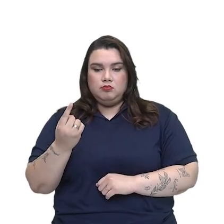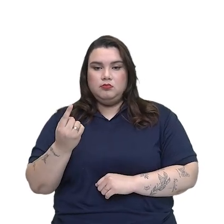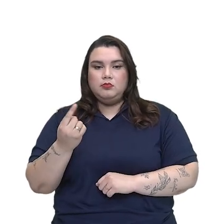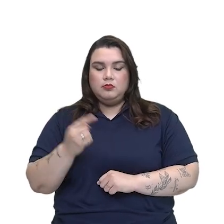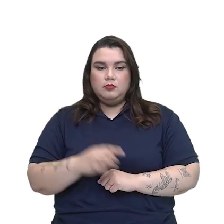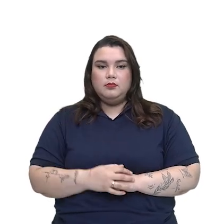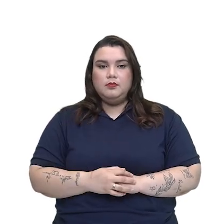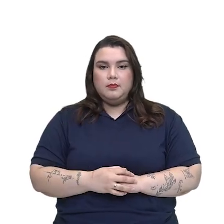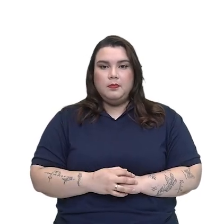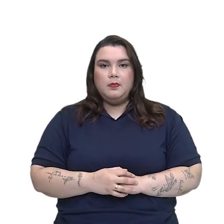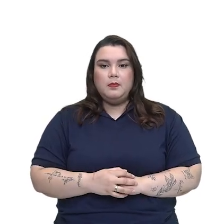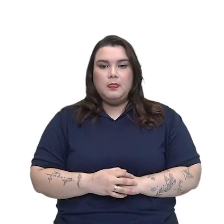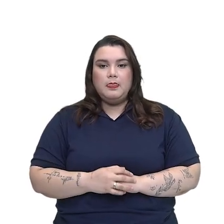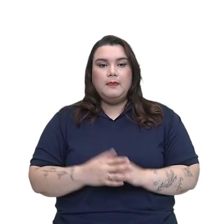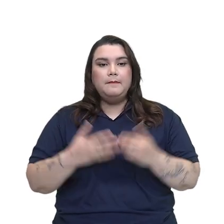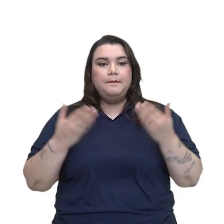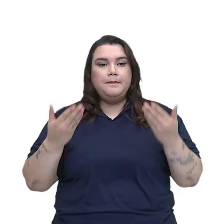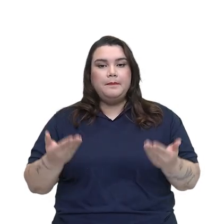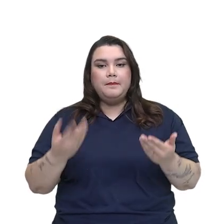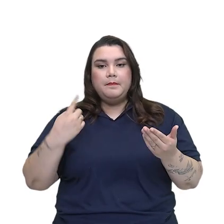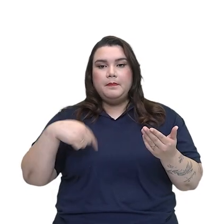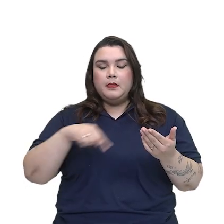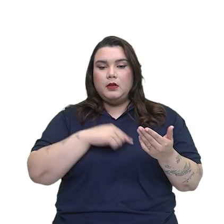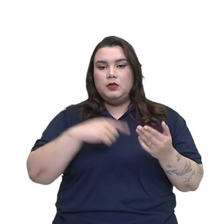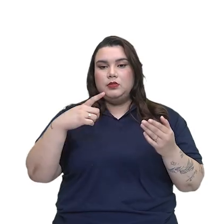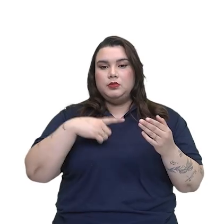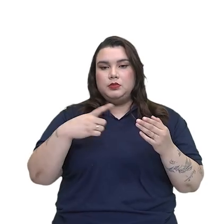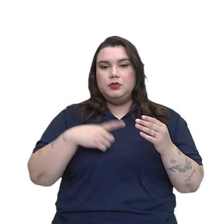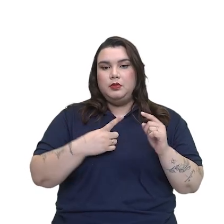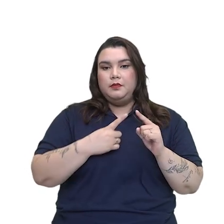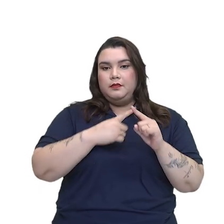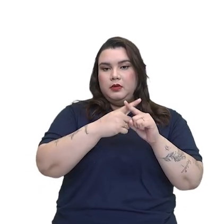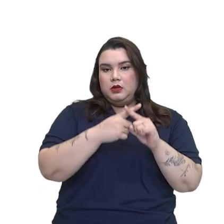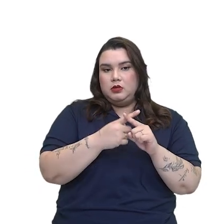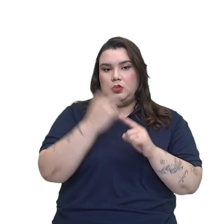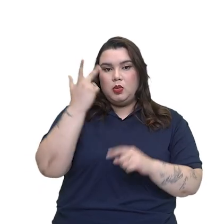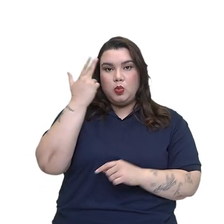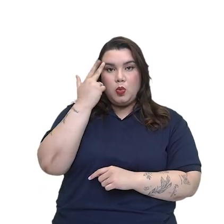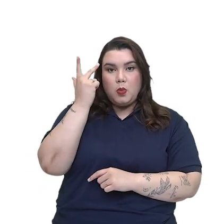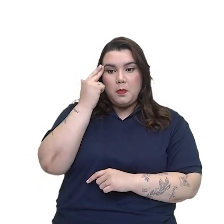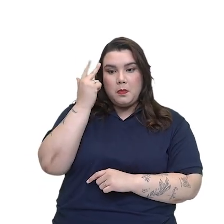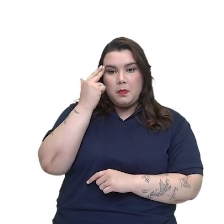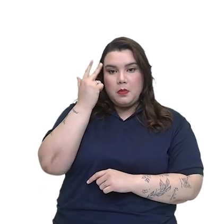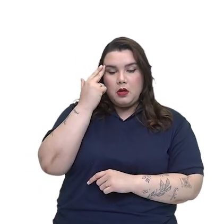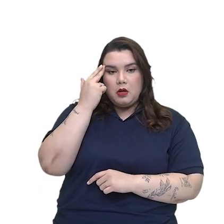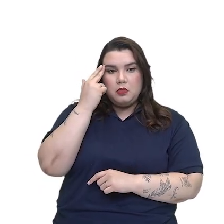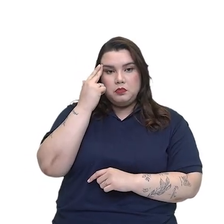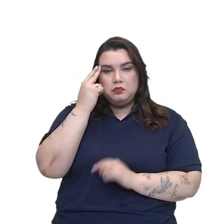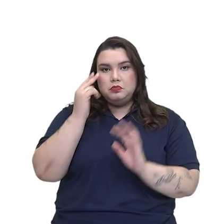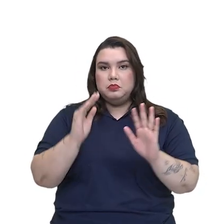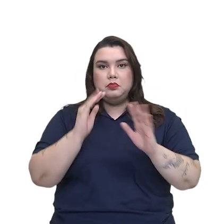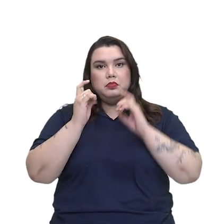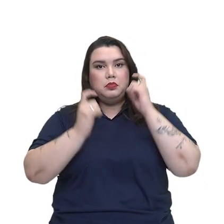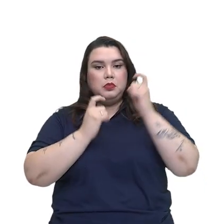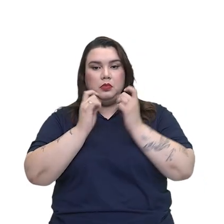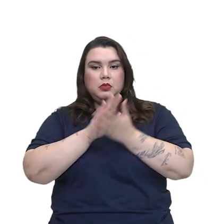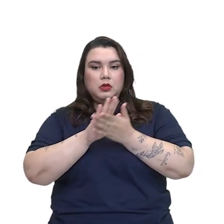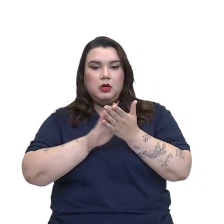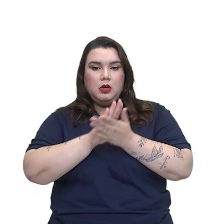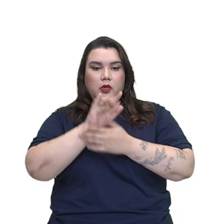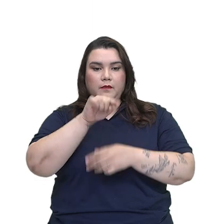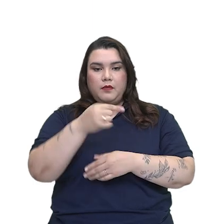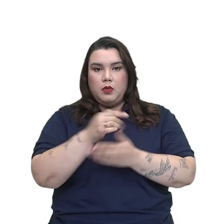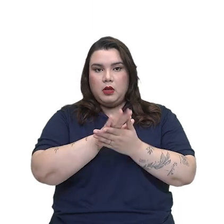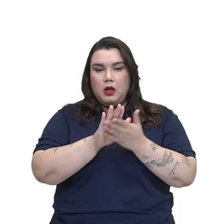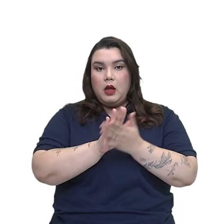1. Bom, como nós multiplicamos normalmente, sem levar em consideração as vírgulas